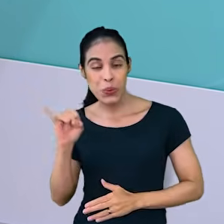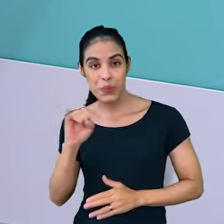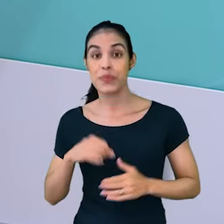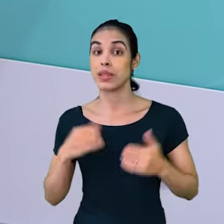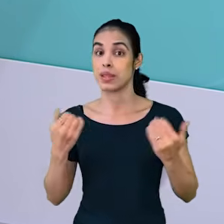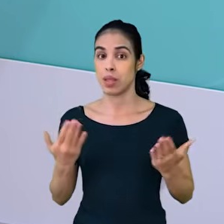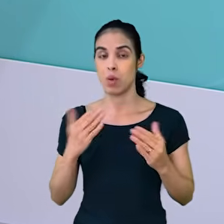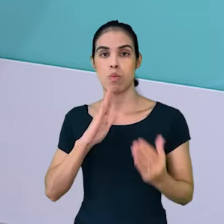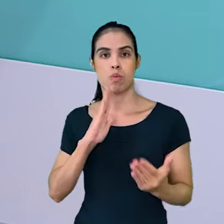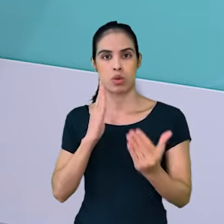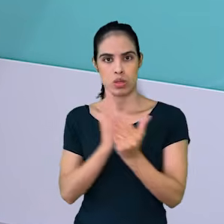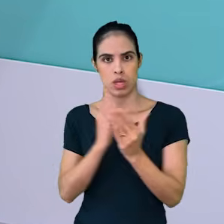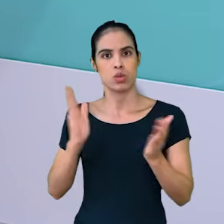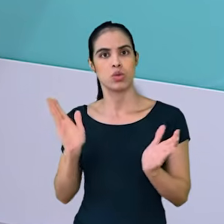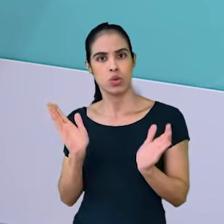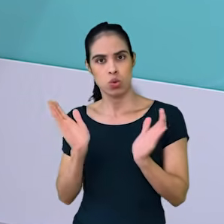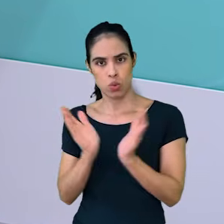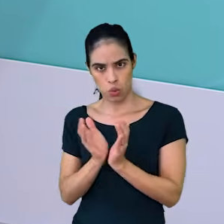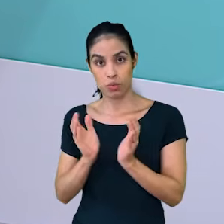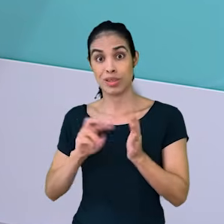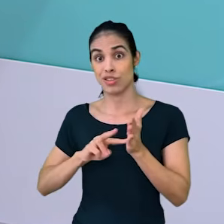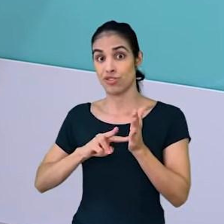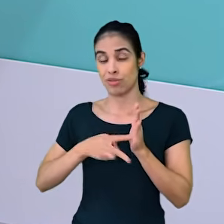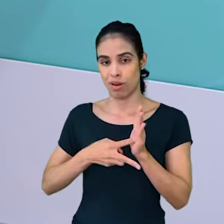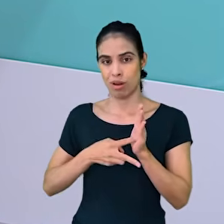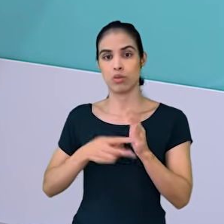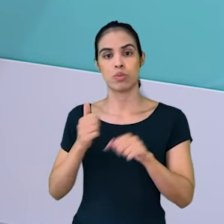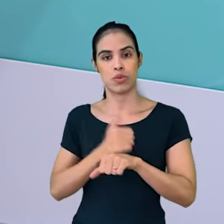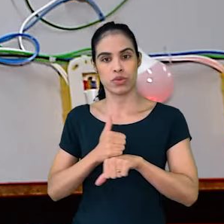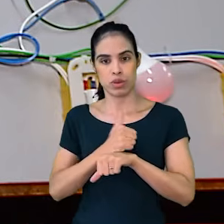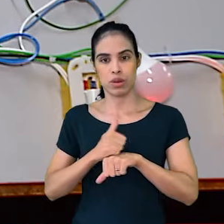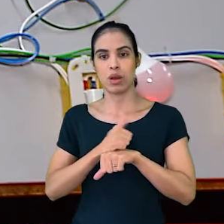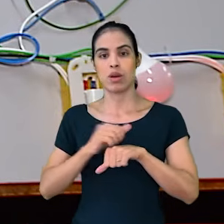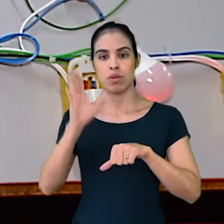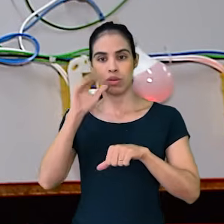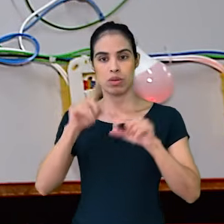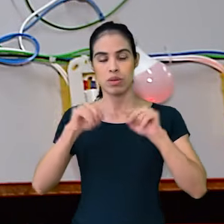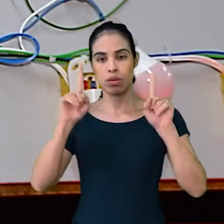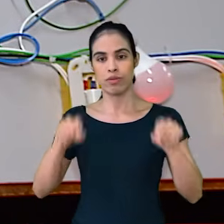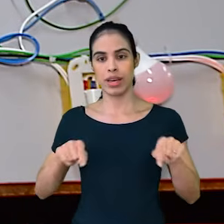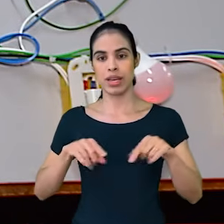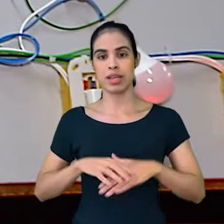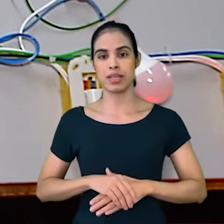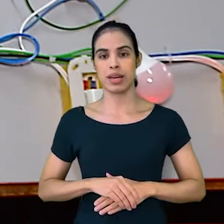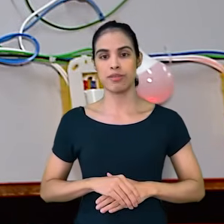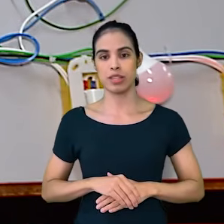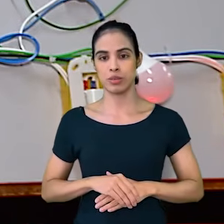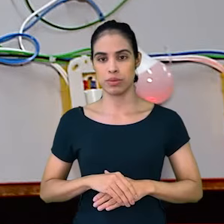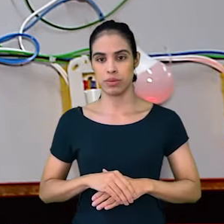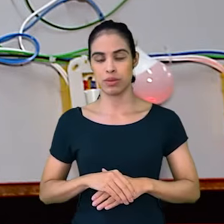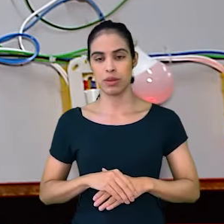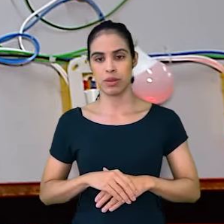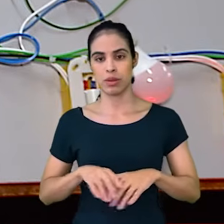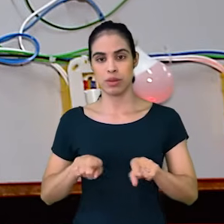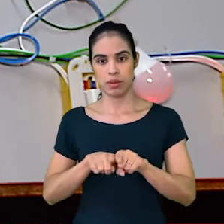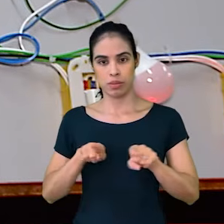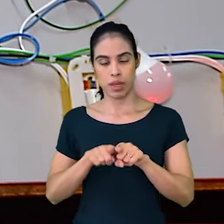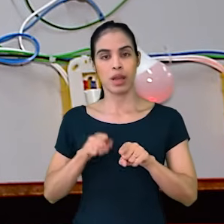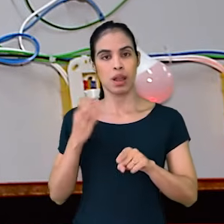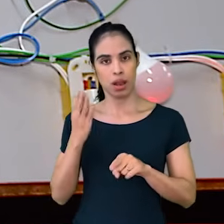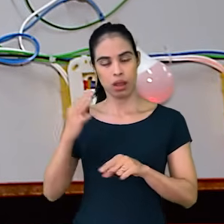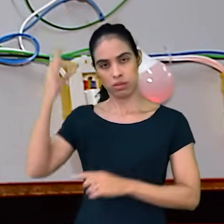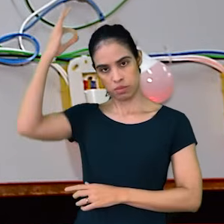e Anderson. A ação coletiva foi movida pelo Sindicato dos Trabalhadores da Indústria Mecânica e de Materiais Elétricos